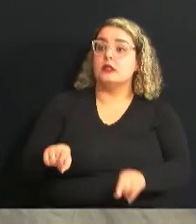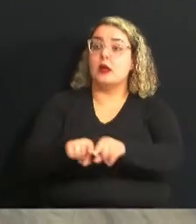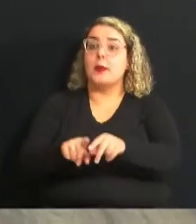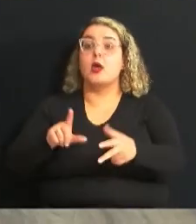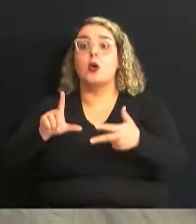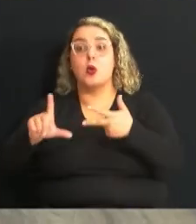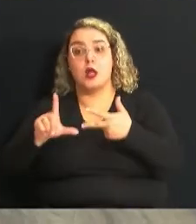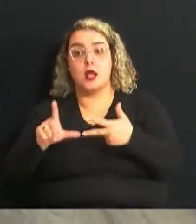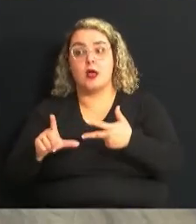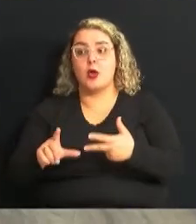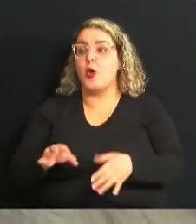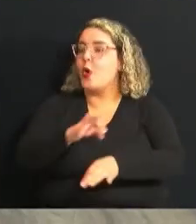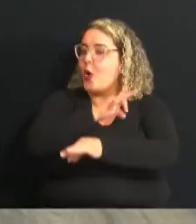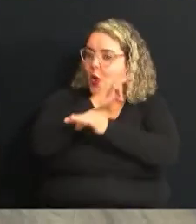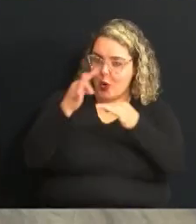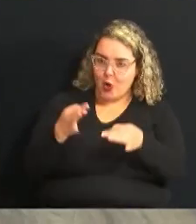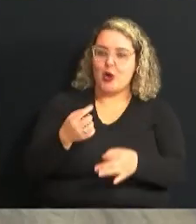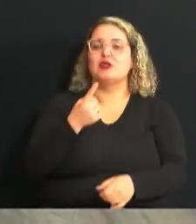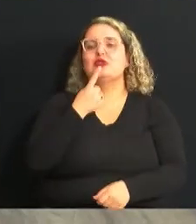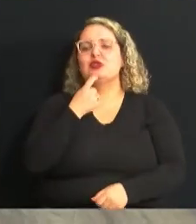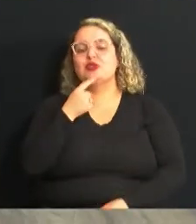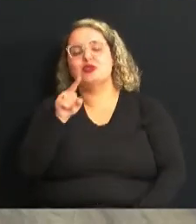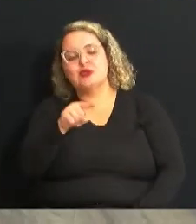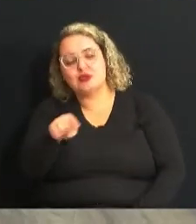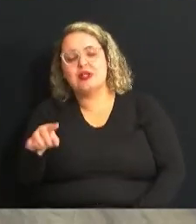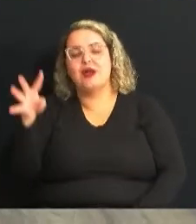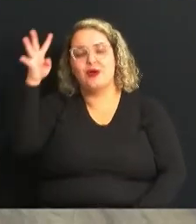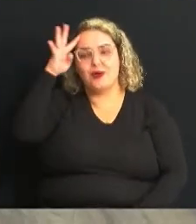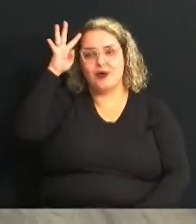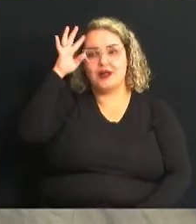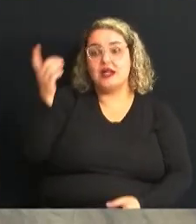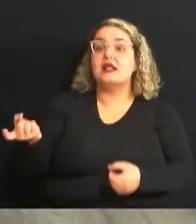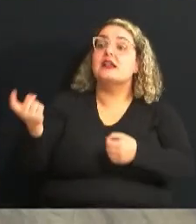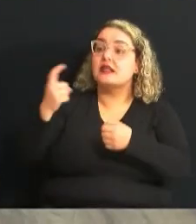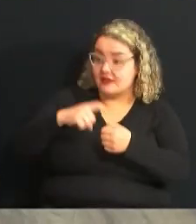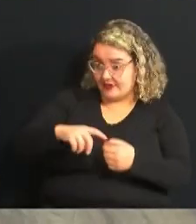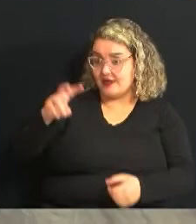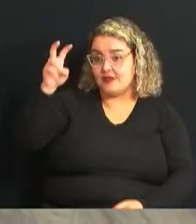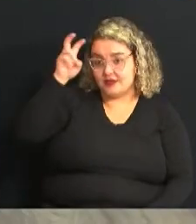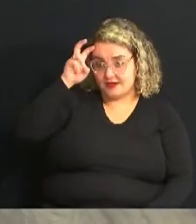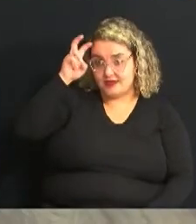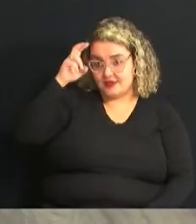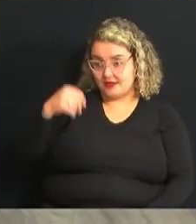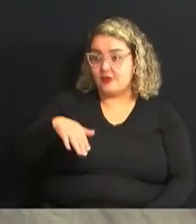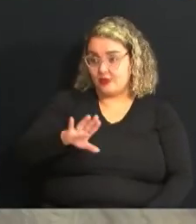Legislativo. Ótimo feriado para você na quarta-feira e você retorna na quinta-feira com mais